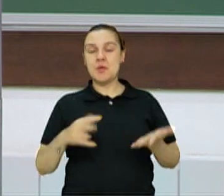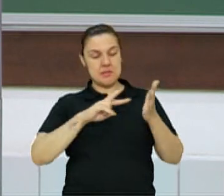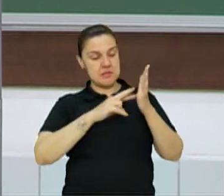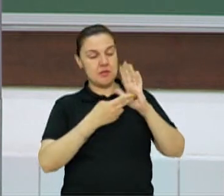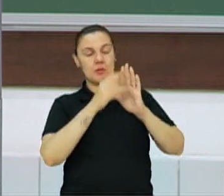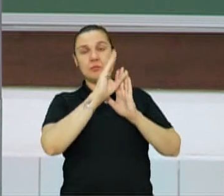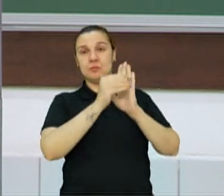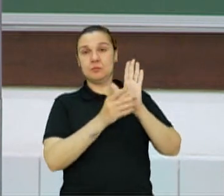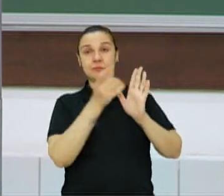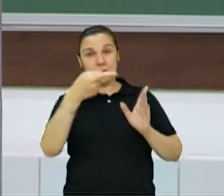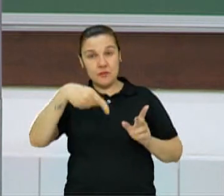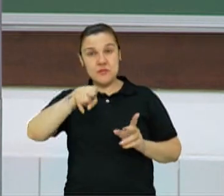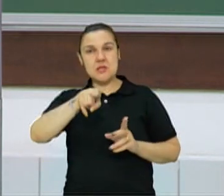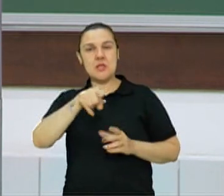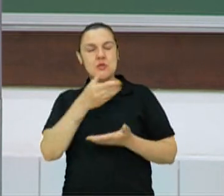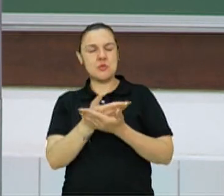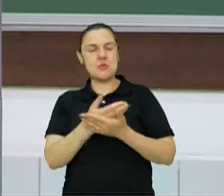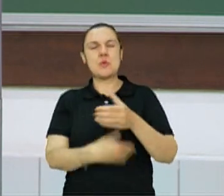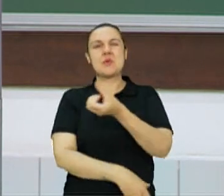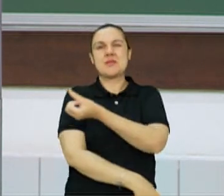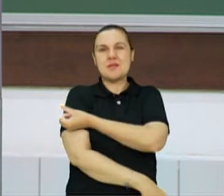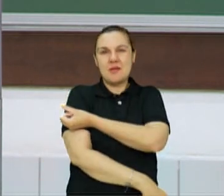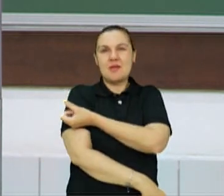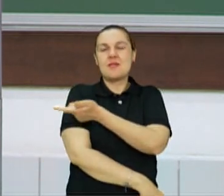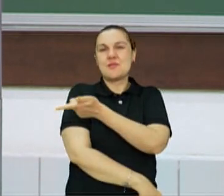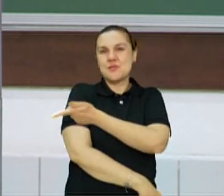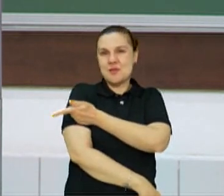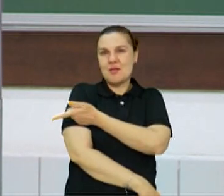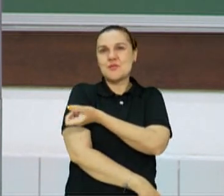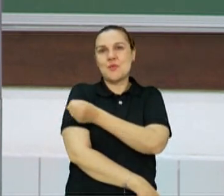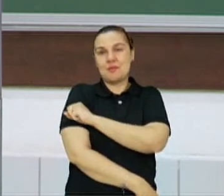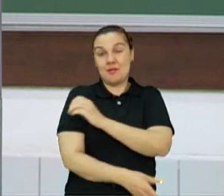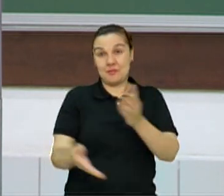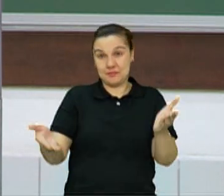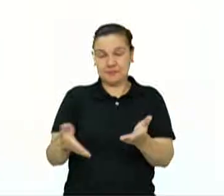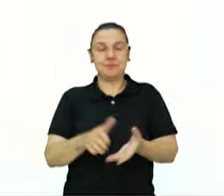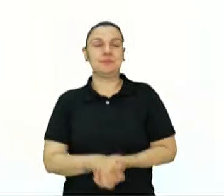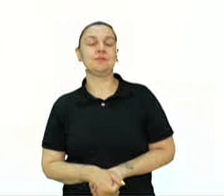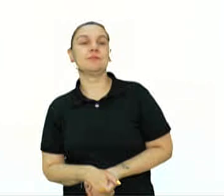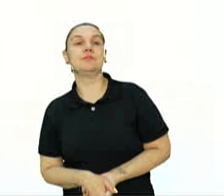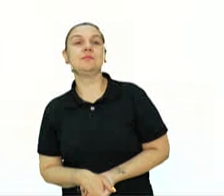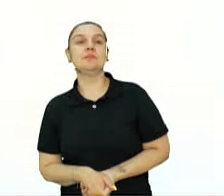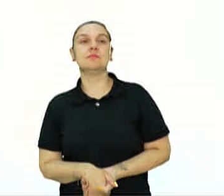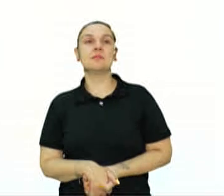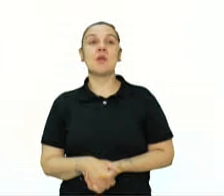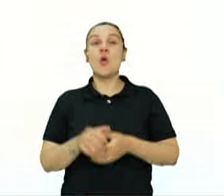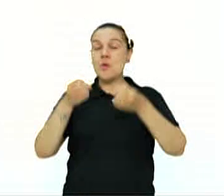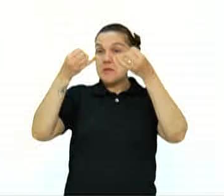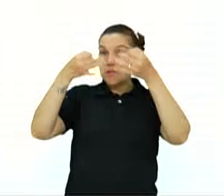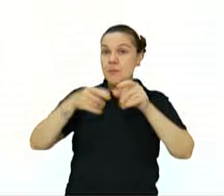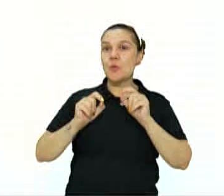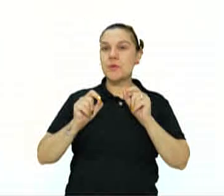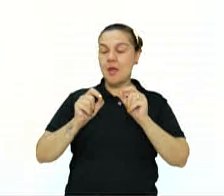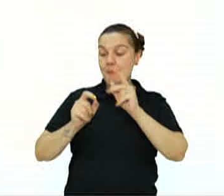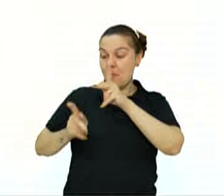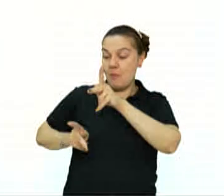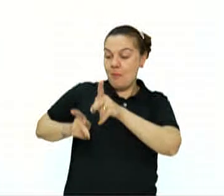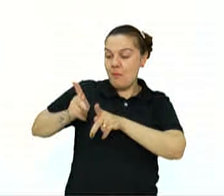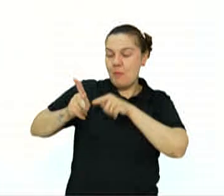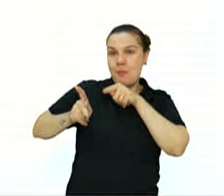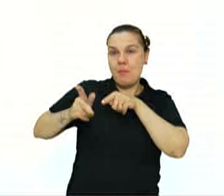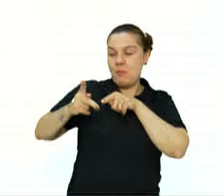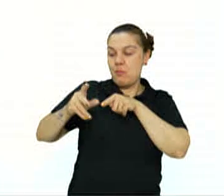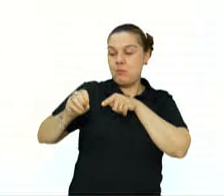que provavelmente você viu lá no sexto, sétimo, oitavo ano. São eles: definição de